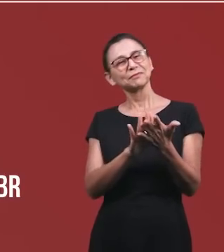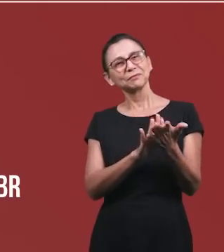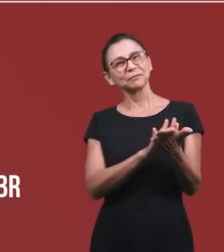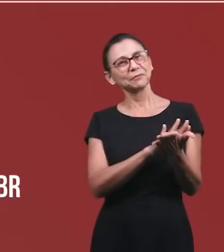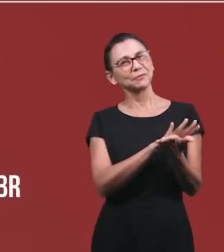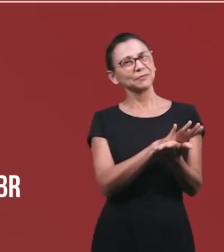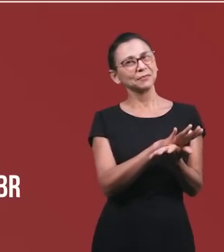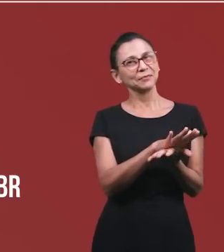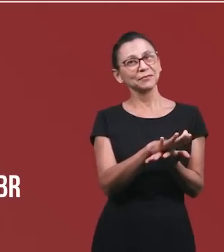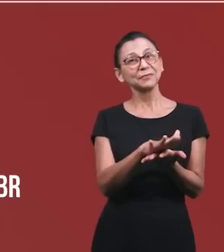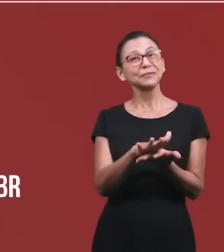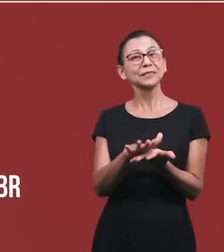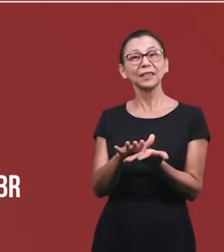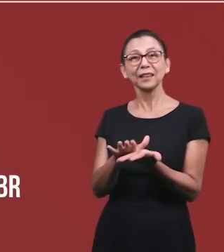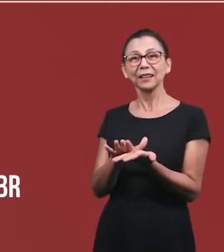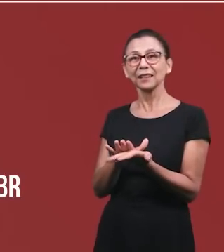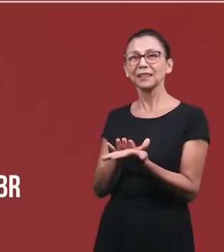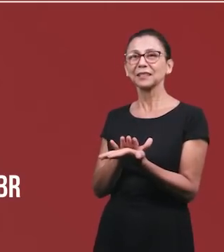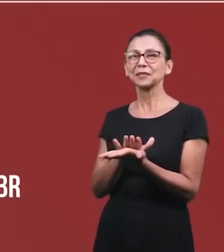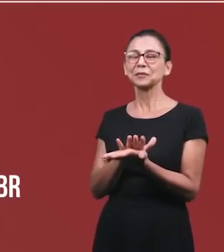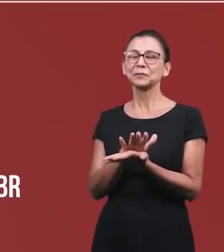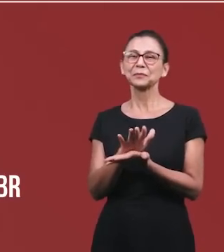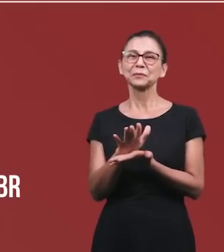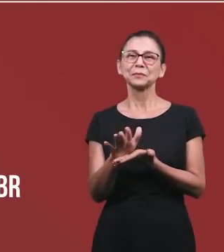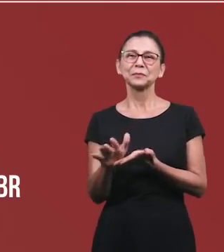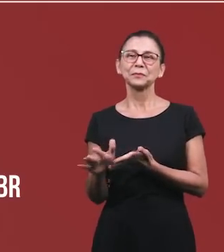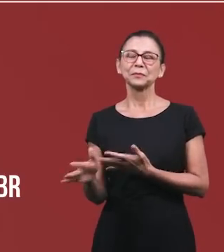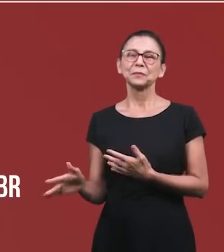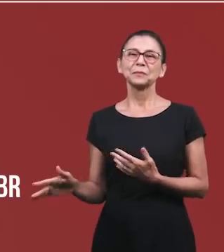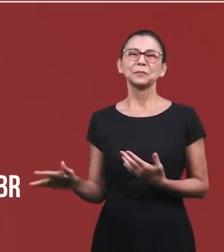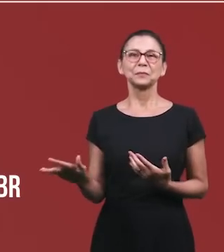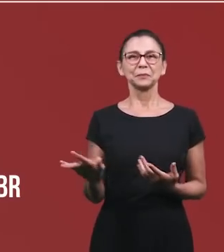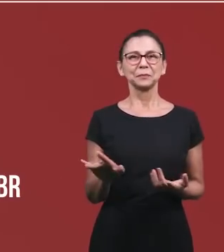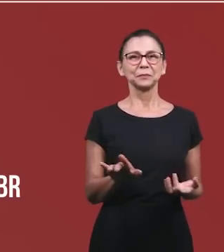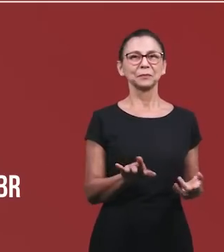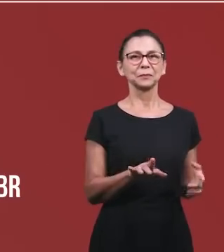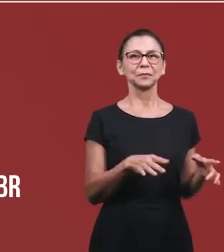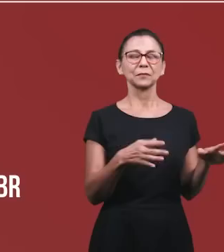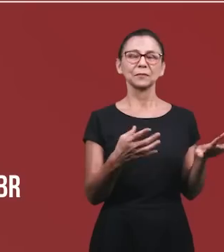nada me faltará.